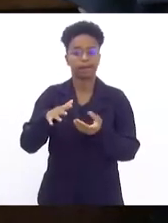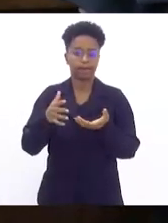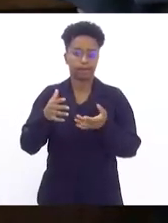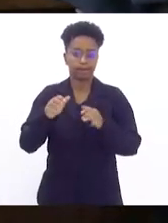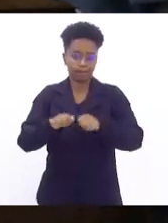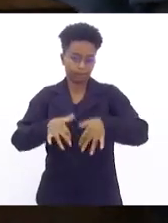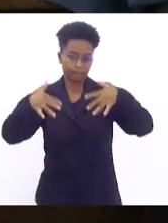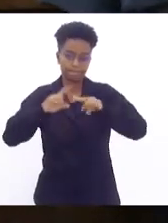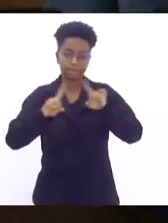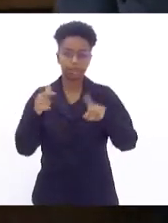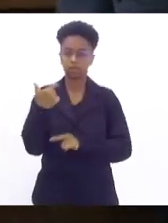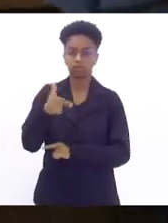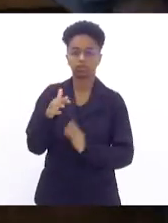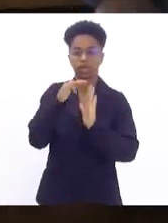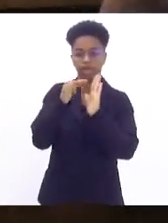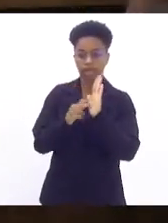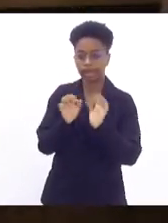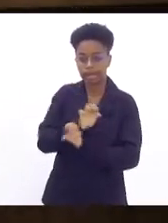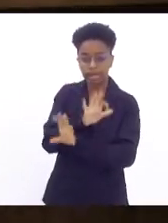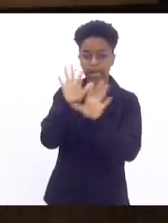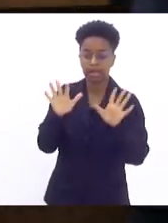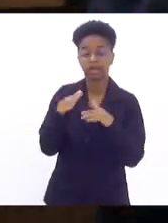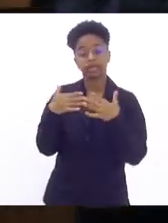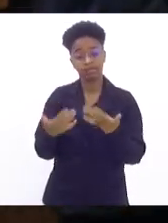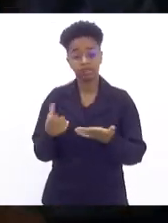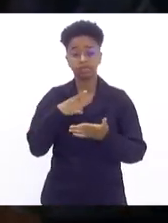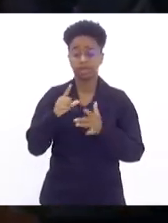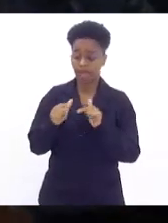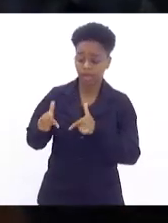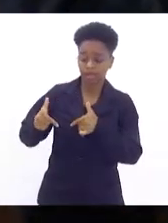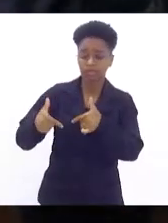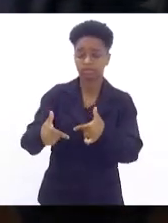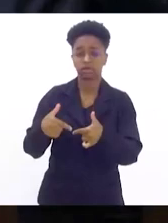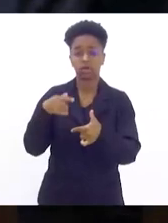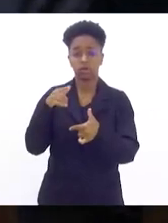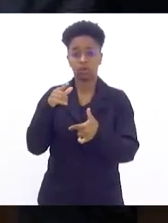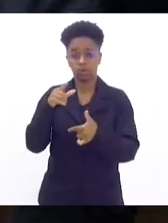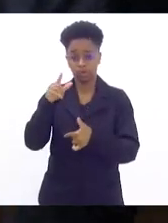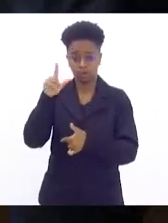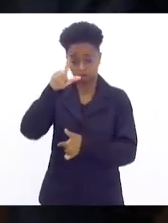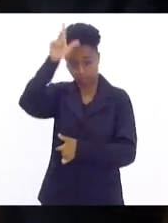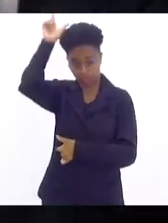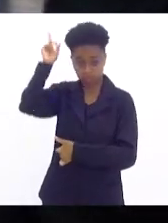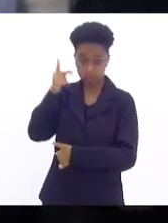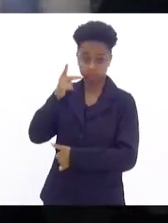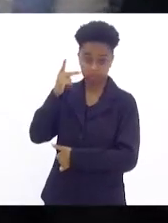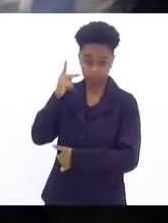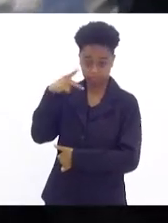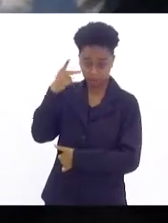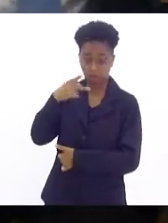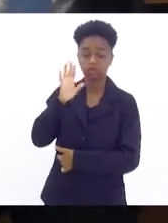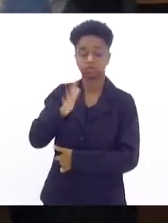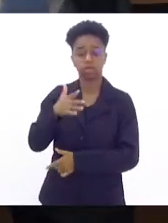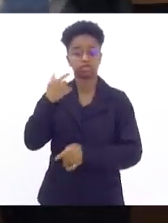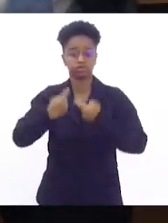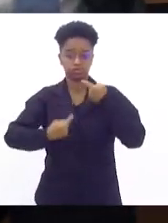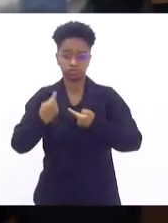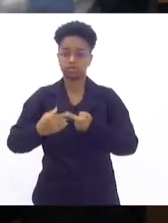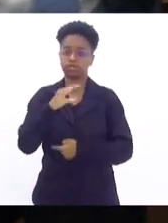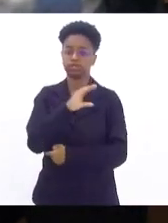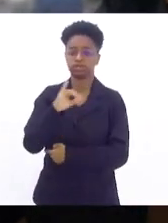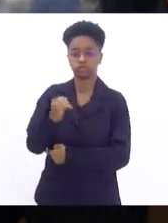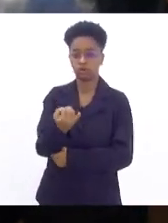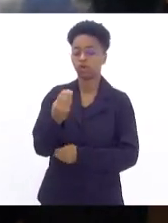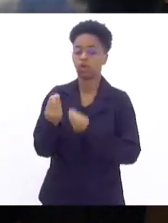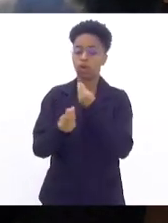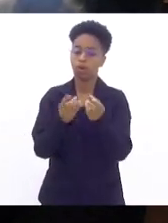Claras então já é uma Deputado Luiz Paulo nós já discutimos no âmbito da ccj de dar andamento